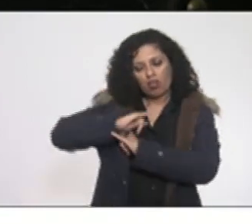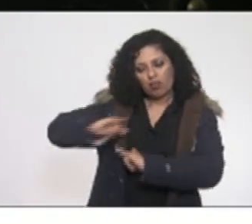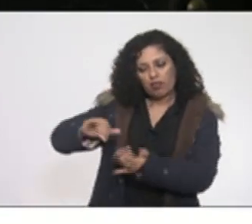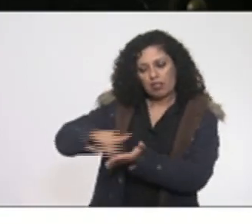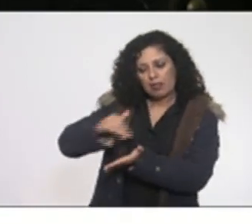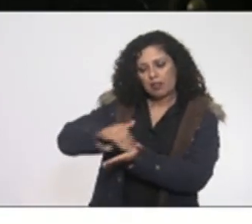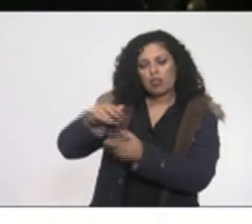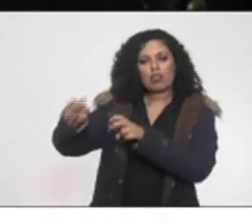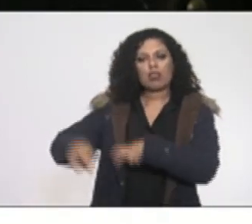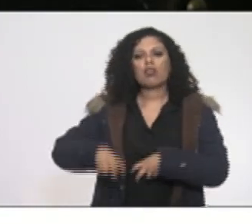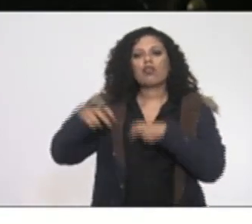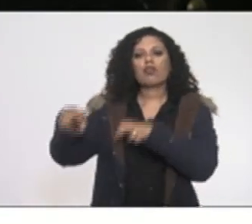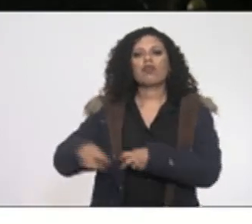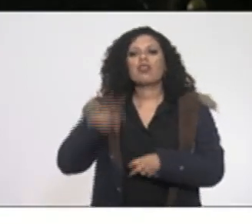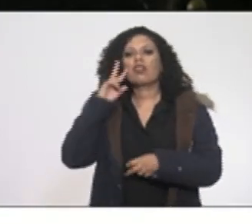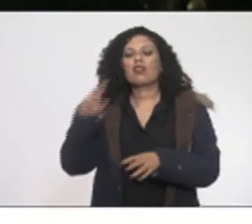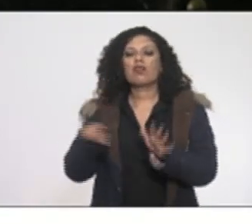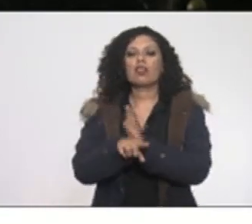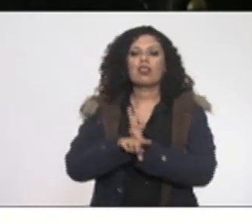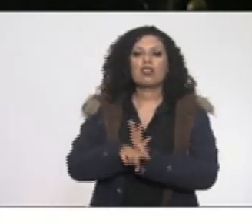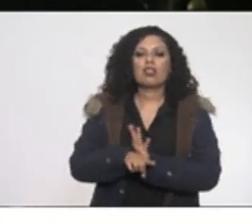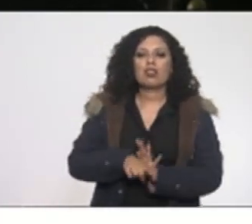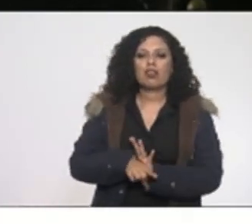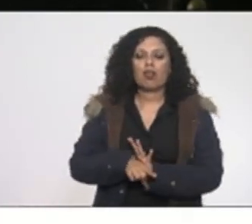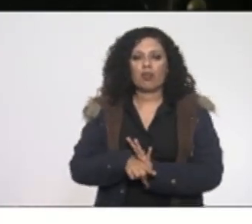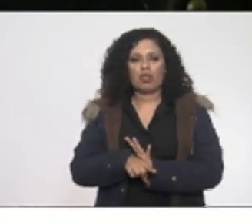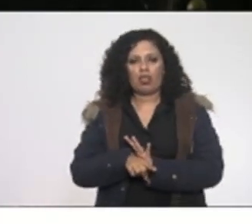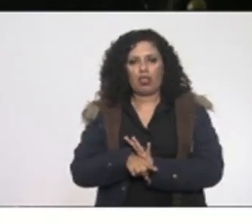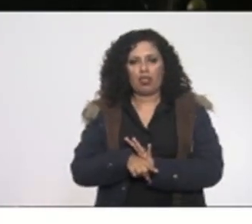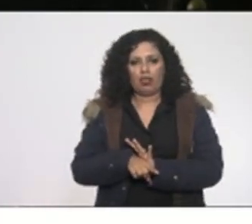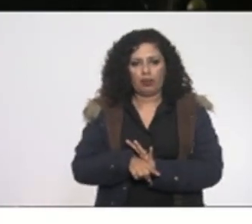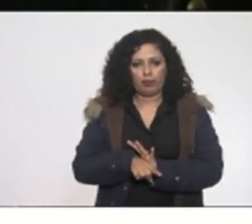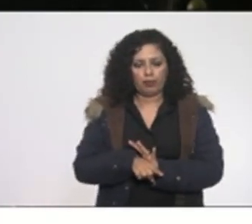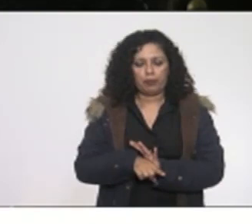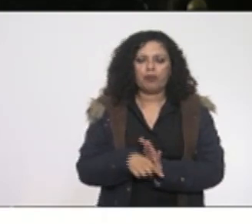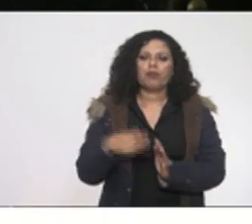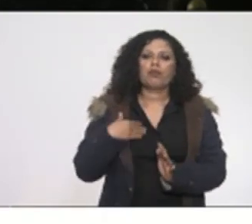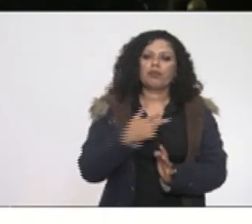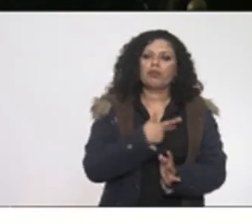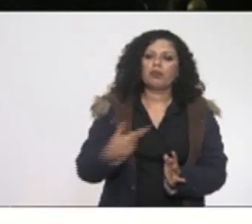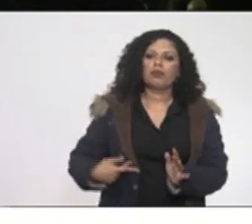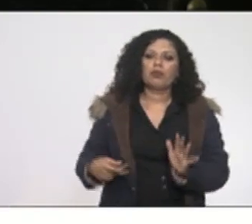não trata-se do âmbito da CPI, nós vamos fazer esse questionamento direto pela presidência da CPI.